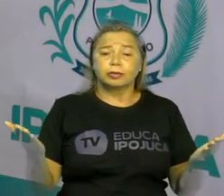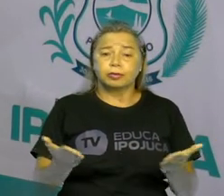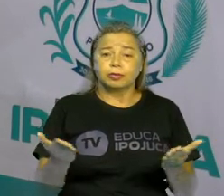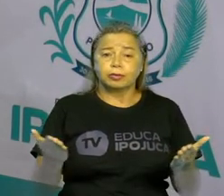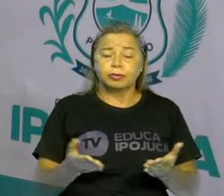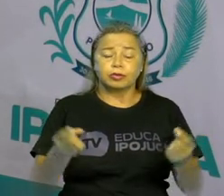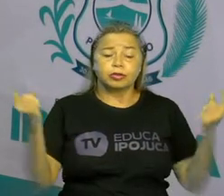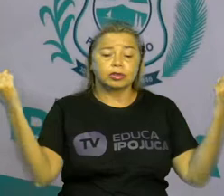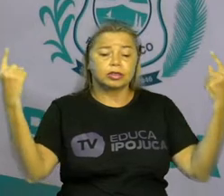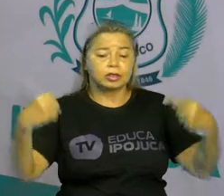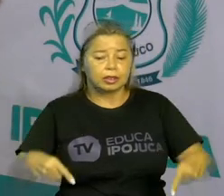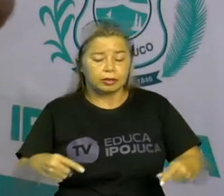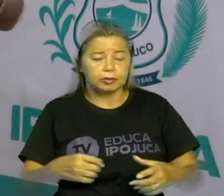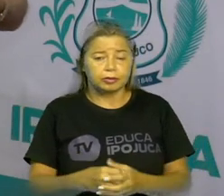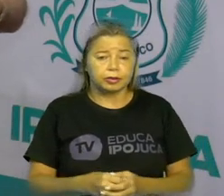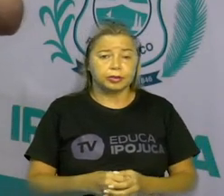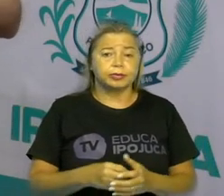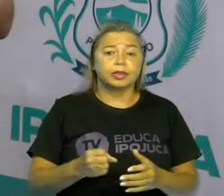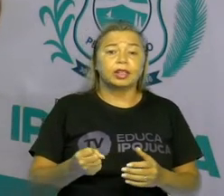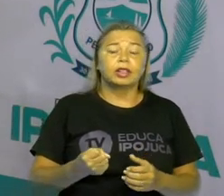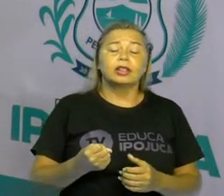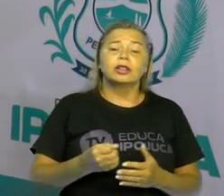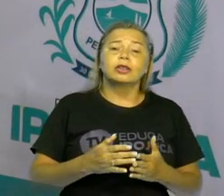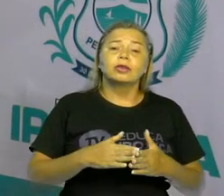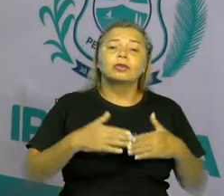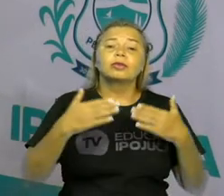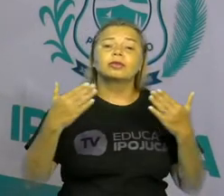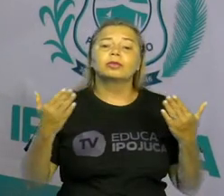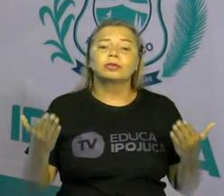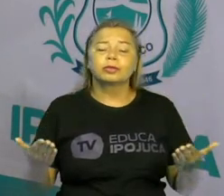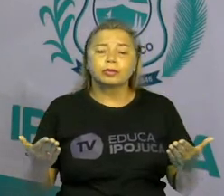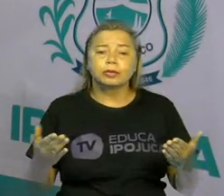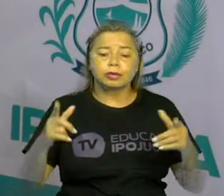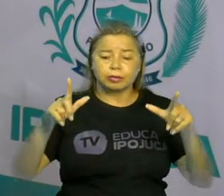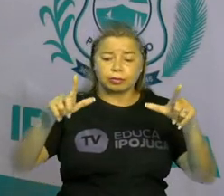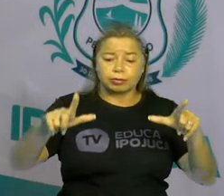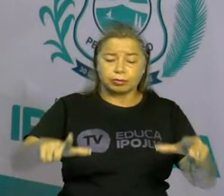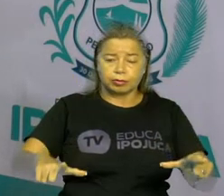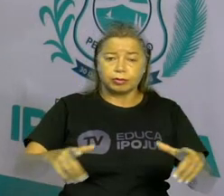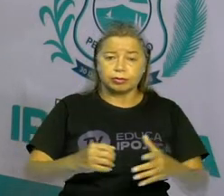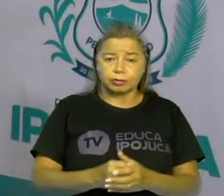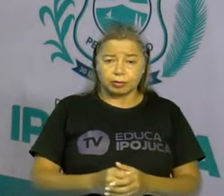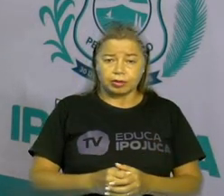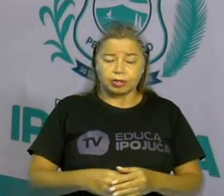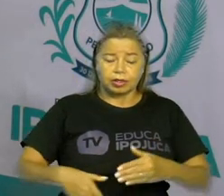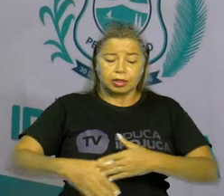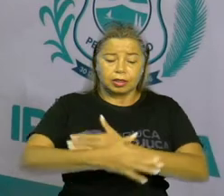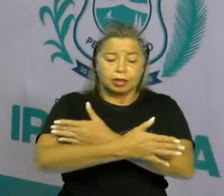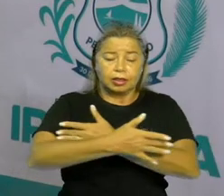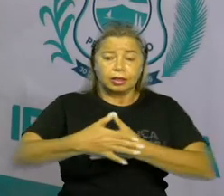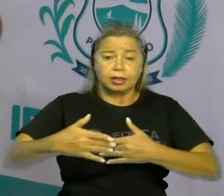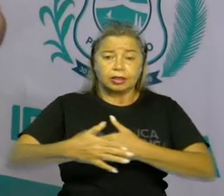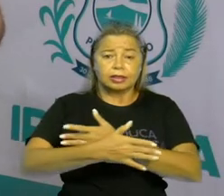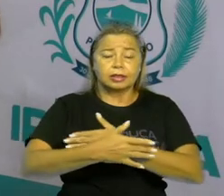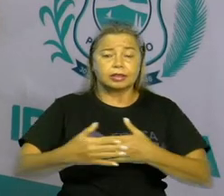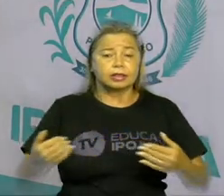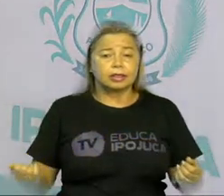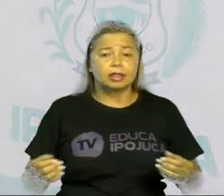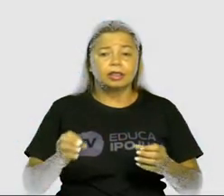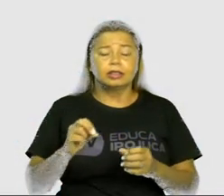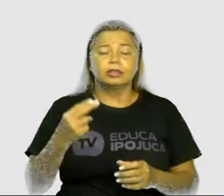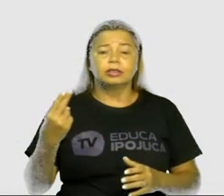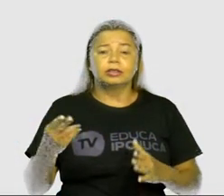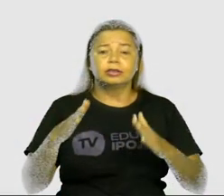qual é o espaço do seu bairro, certo? Ou da sua cidade, ou aí mesmo da sua casa, certo,